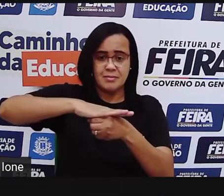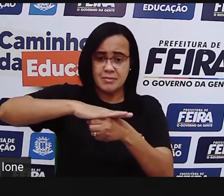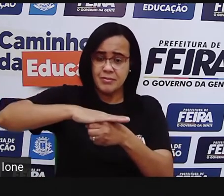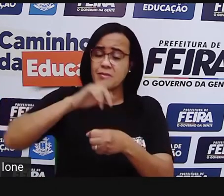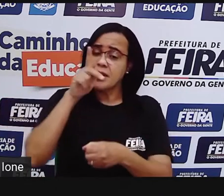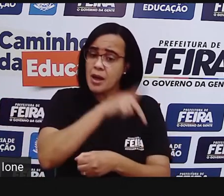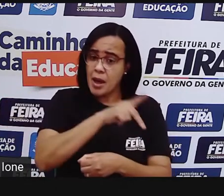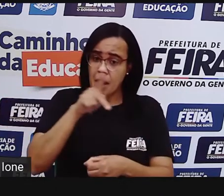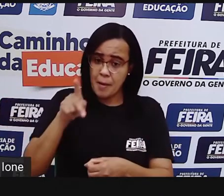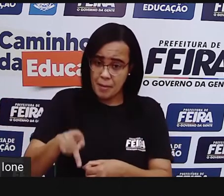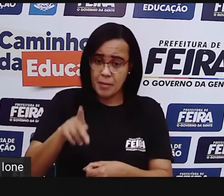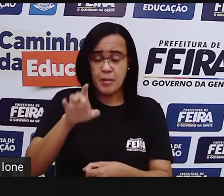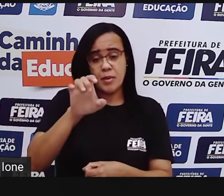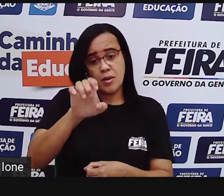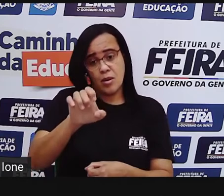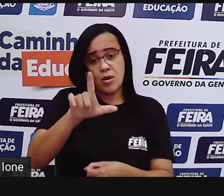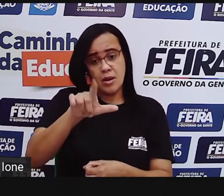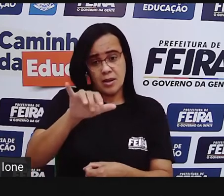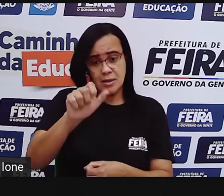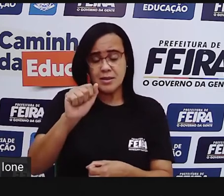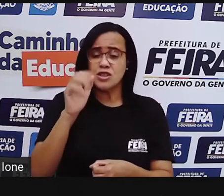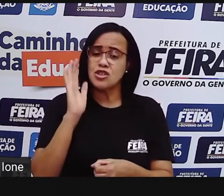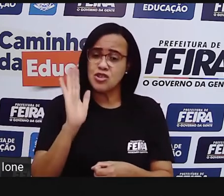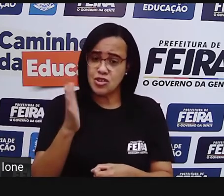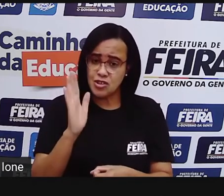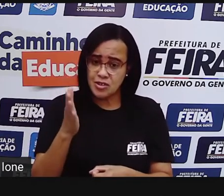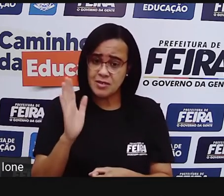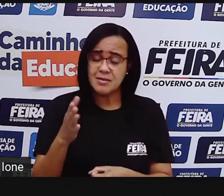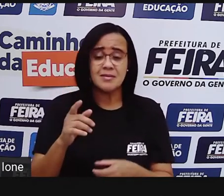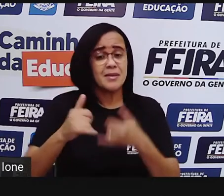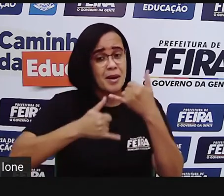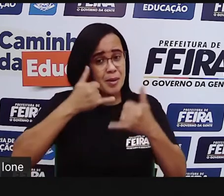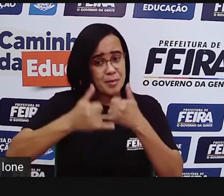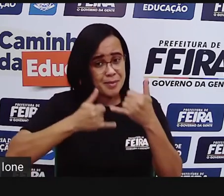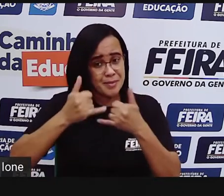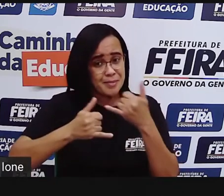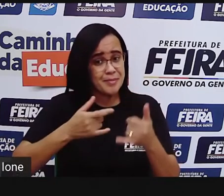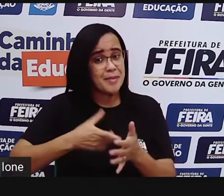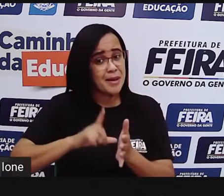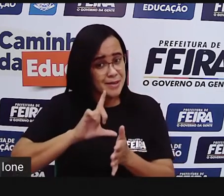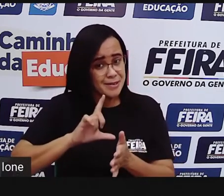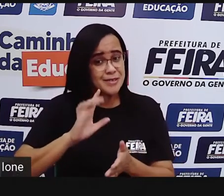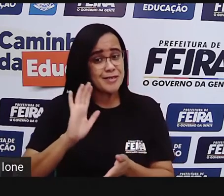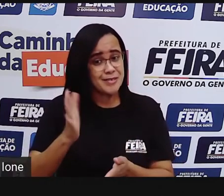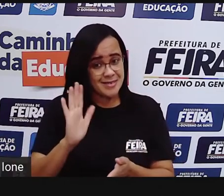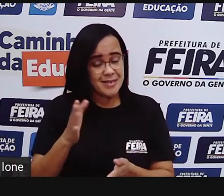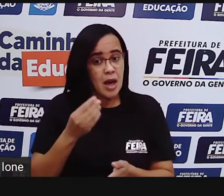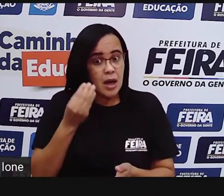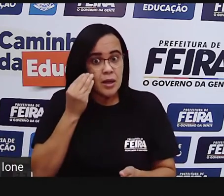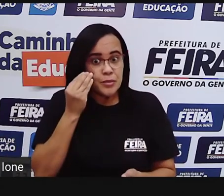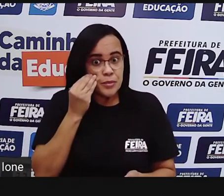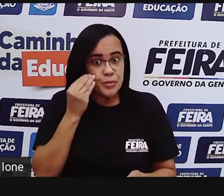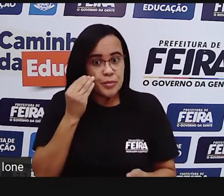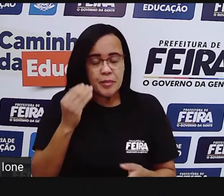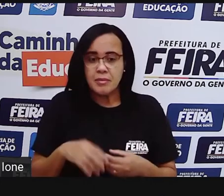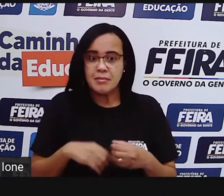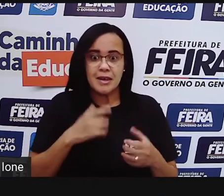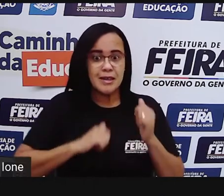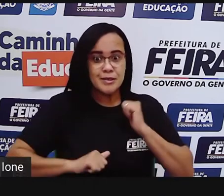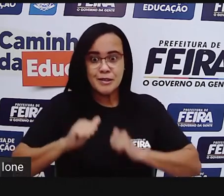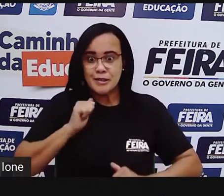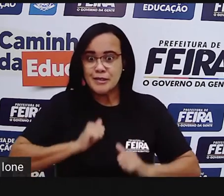brincadeira antes de gravar a aula aqui para vocês. E agora eu tô cheia de expectativas para que ela dê